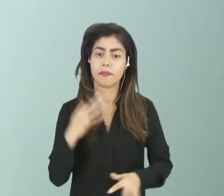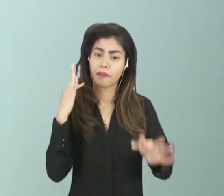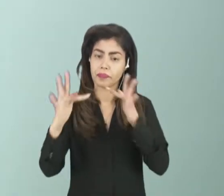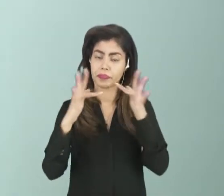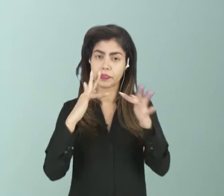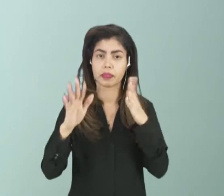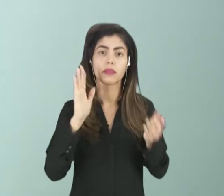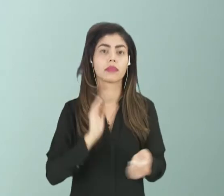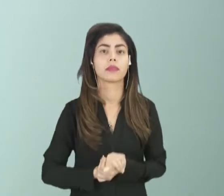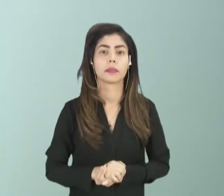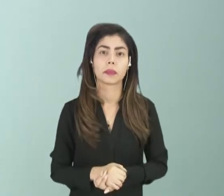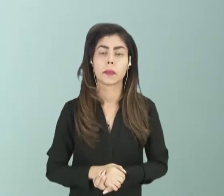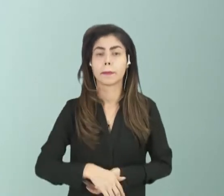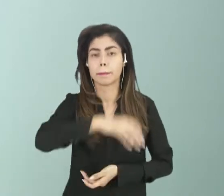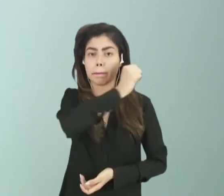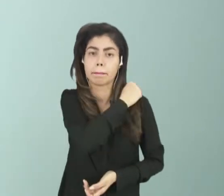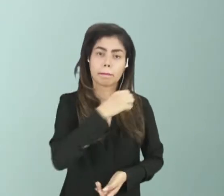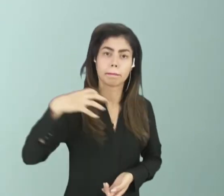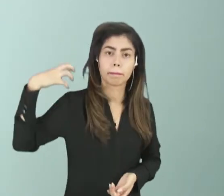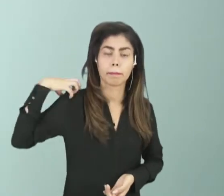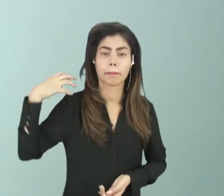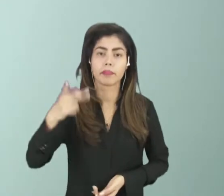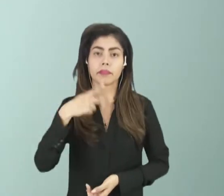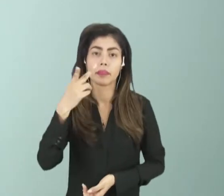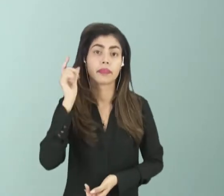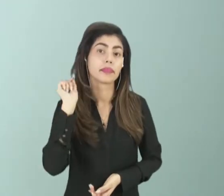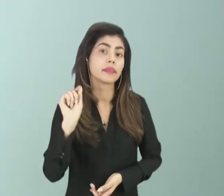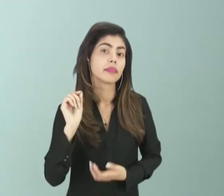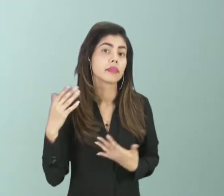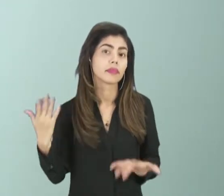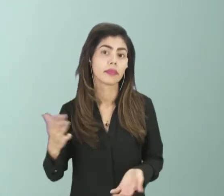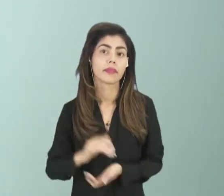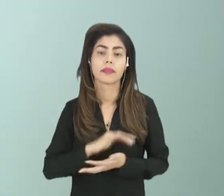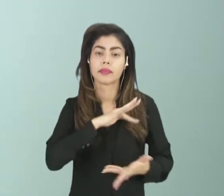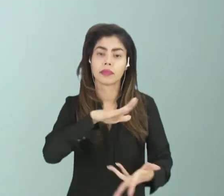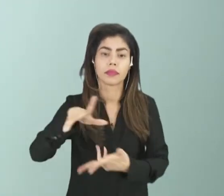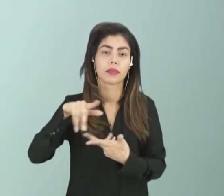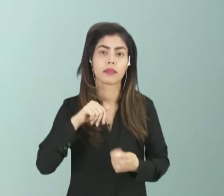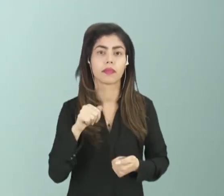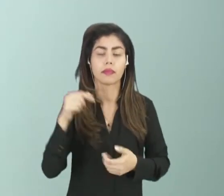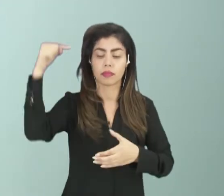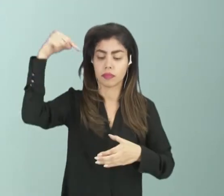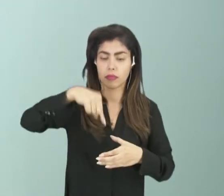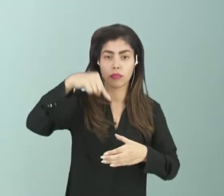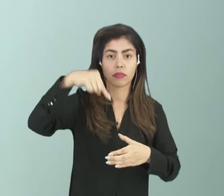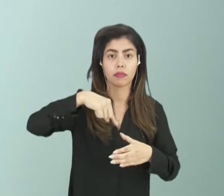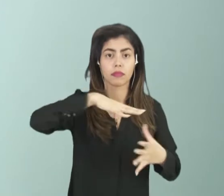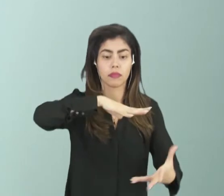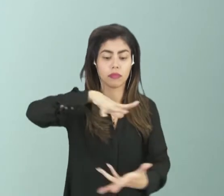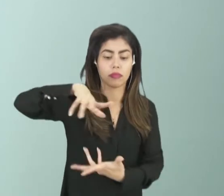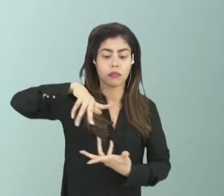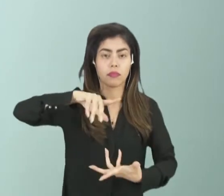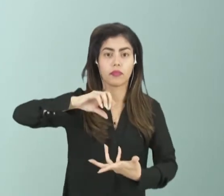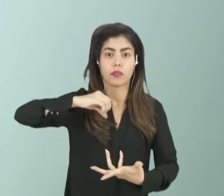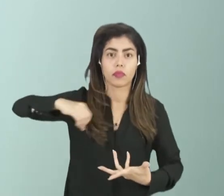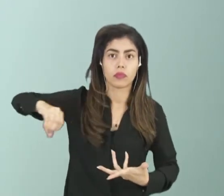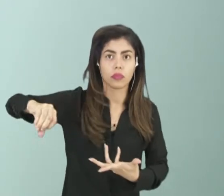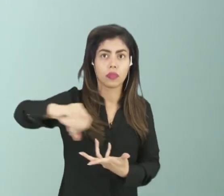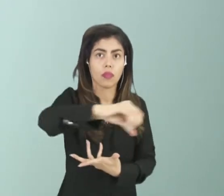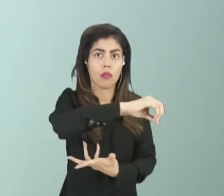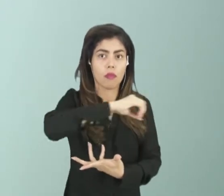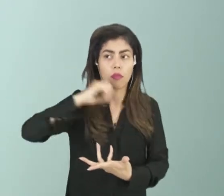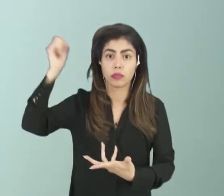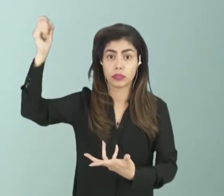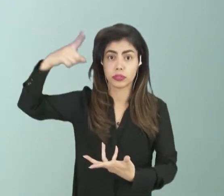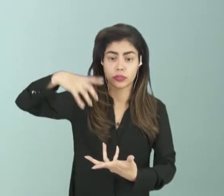de Aristóteles na sua física dizia que a Terra era o centro do universo, o Sol girava em torno da Terra. Isso